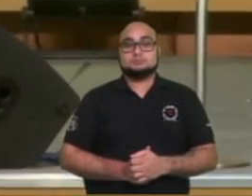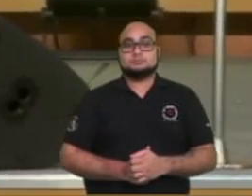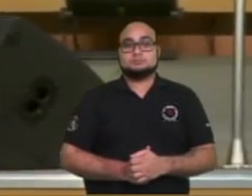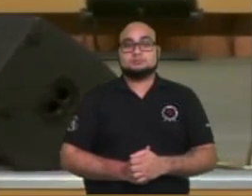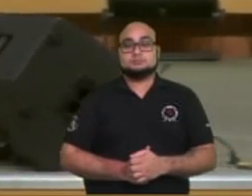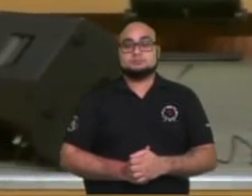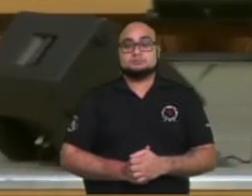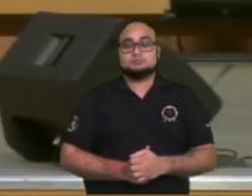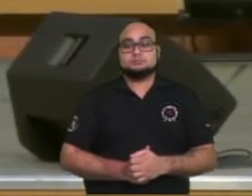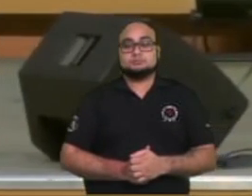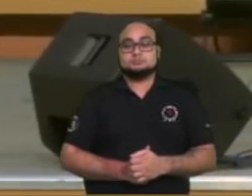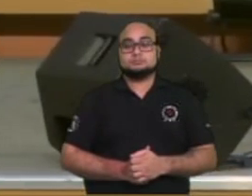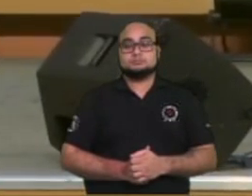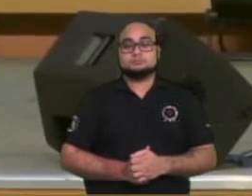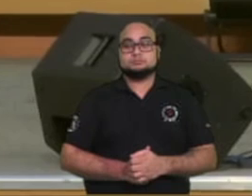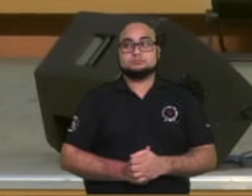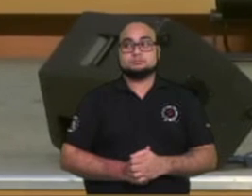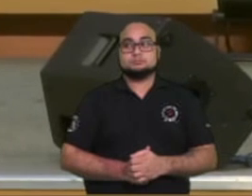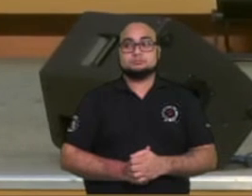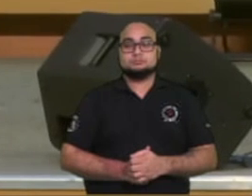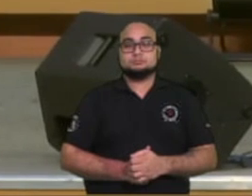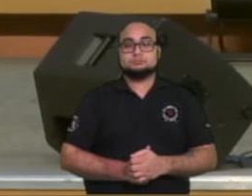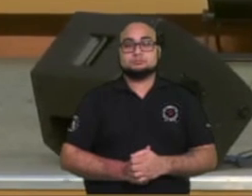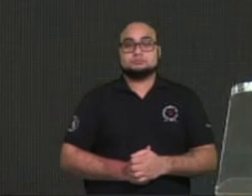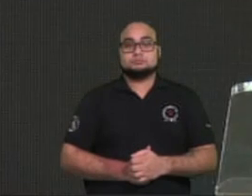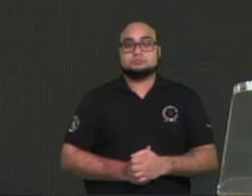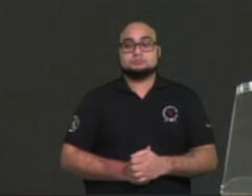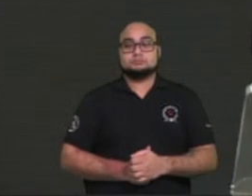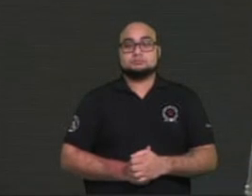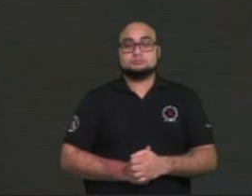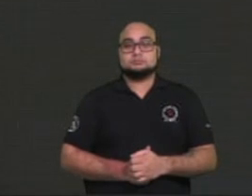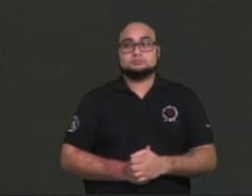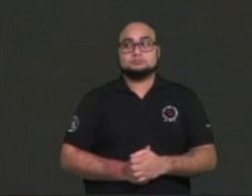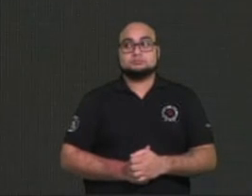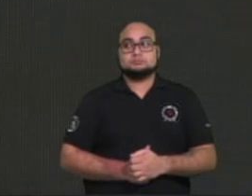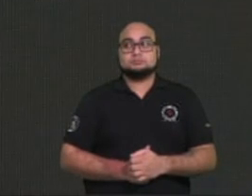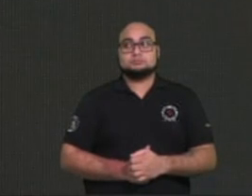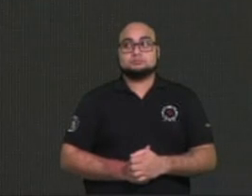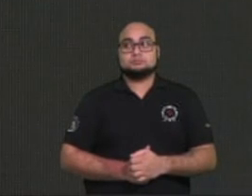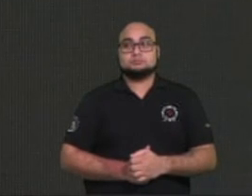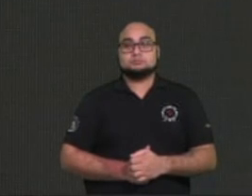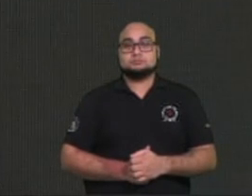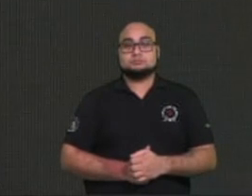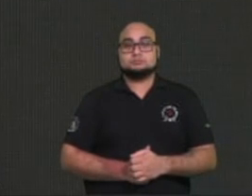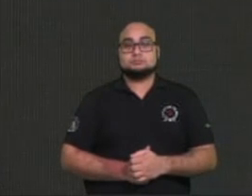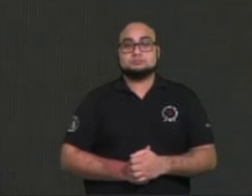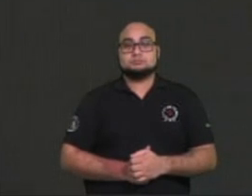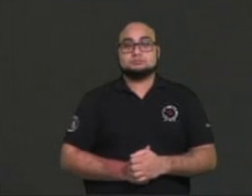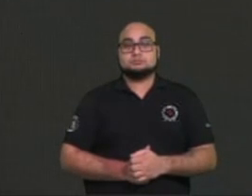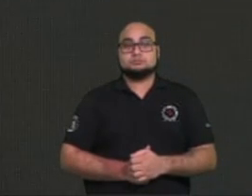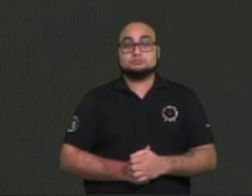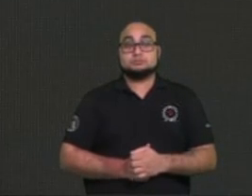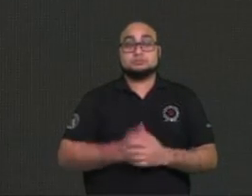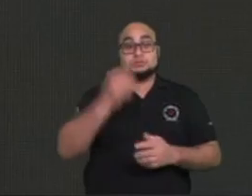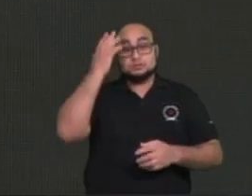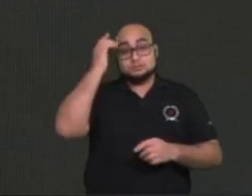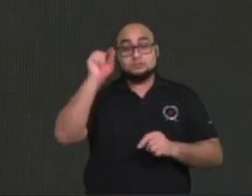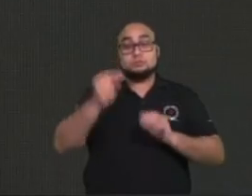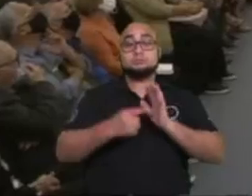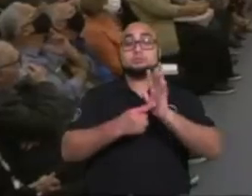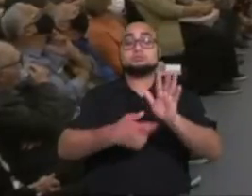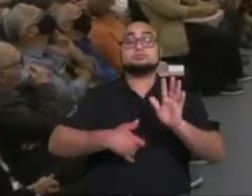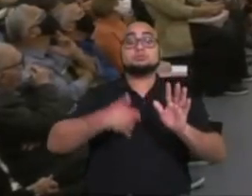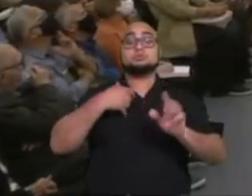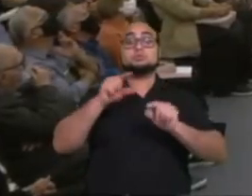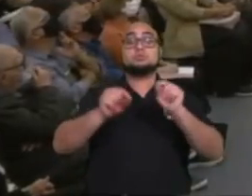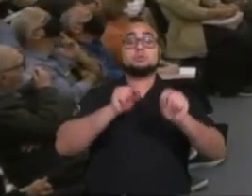a primeira coisa que aborrece a Deus olha os altivos provérbios 10:18 diz que a soberba precede a